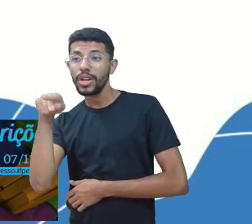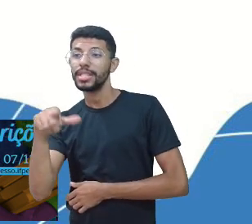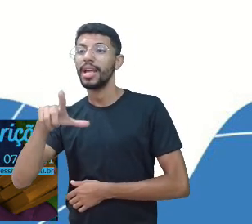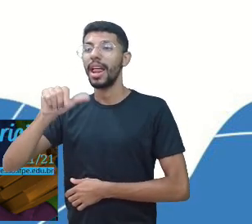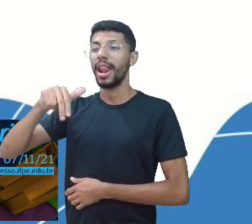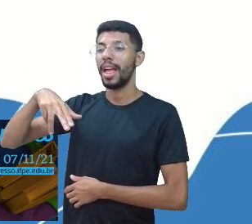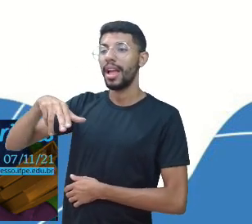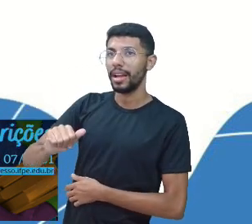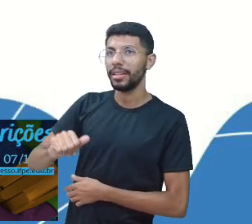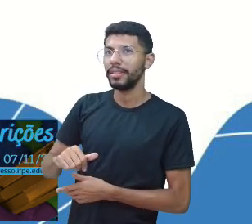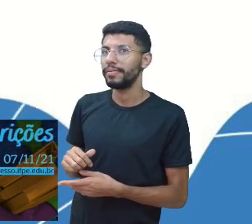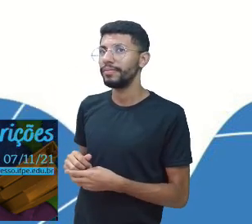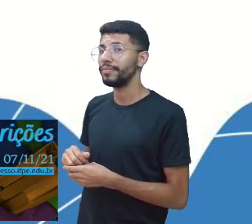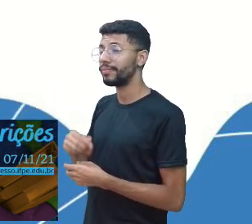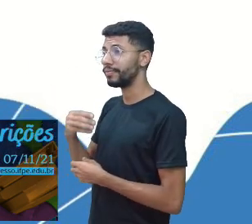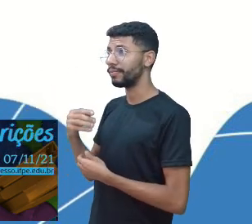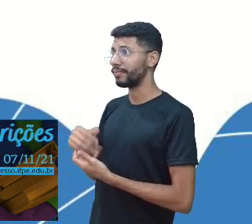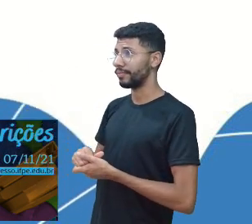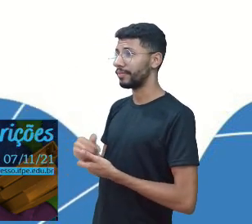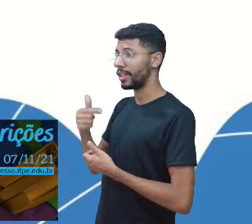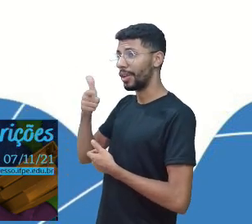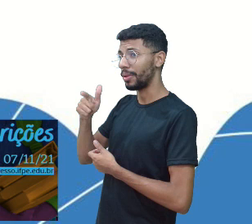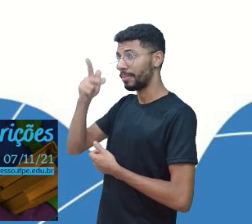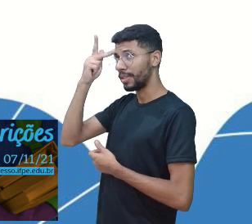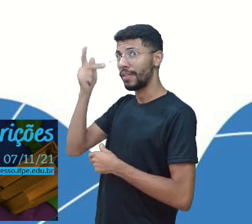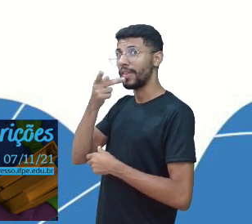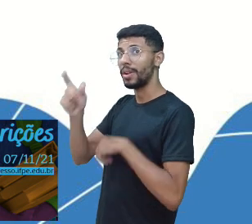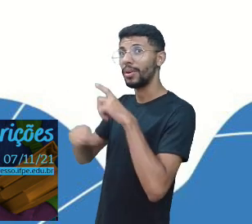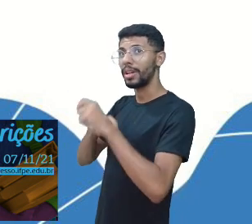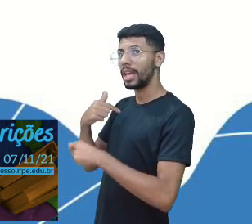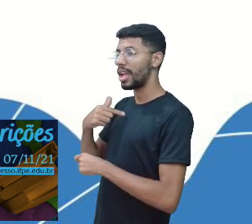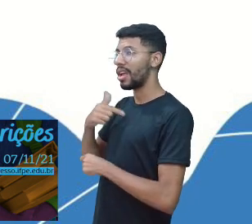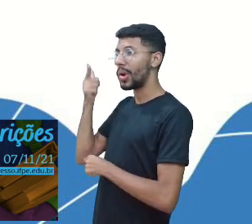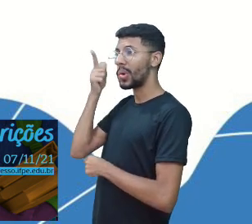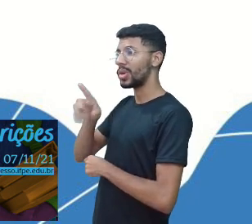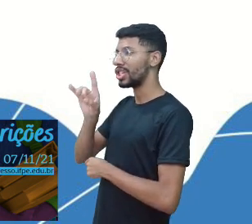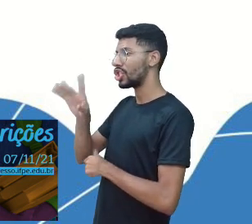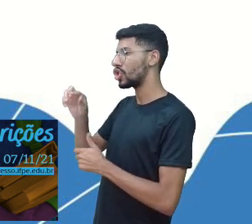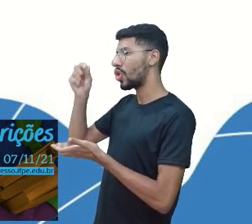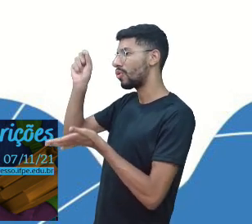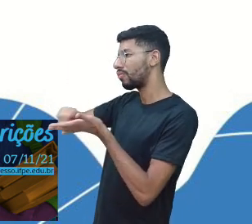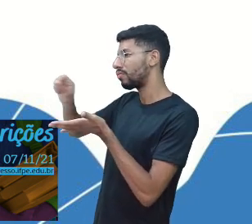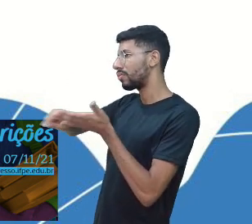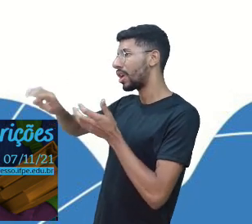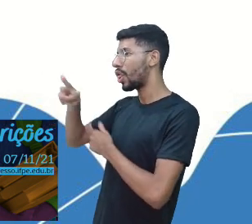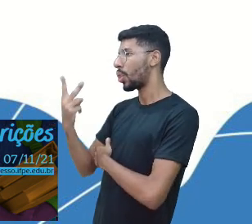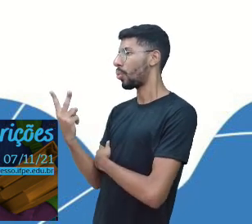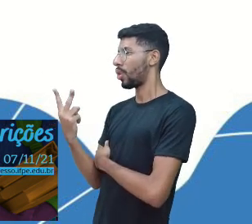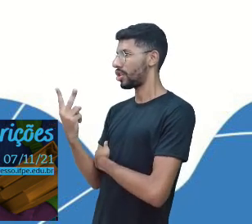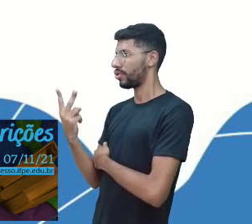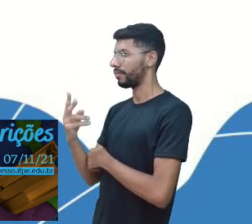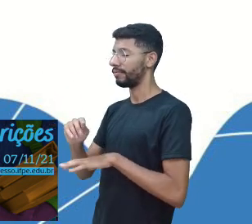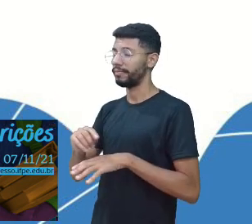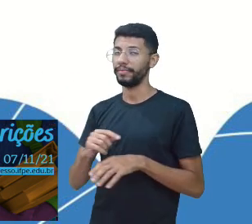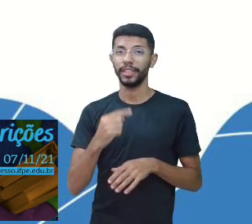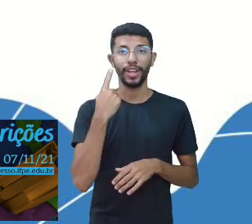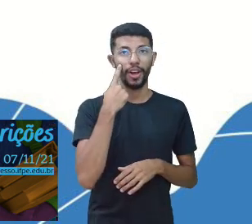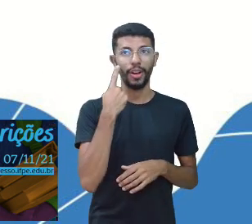Lana. E a quarta pessoa aí na conversa falou: eu só consegui 2 assinaturas. Gente, vê